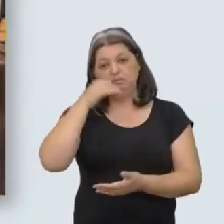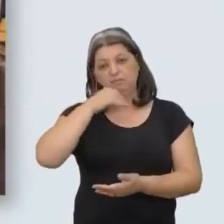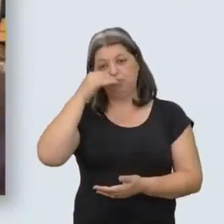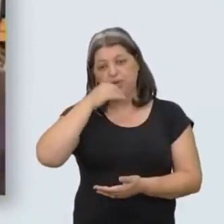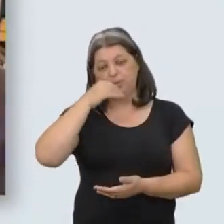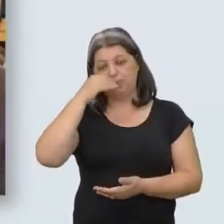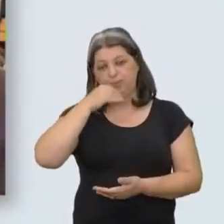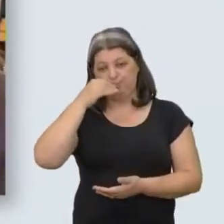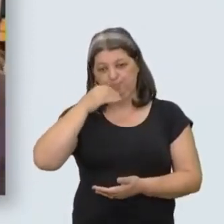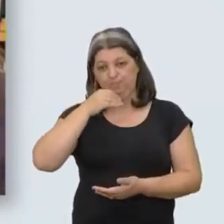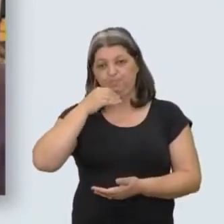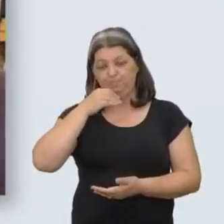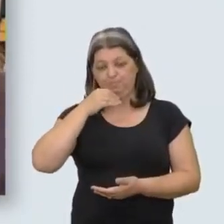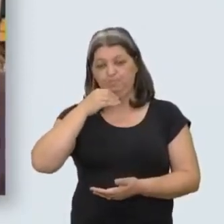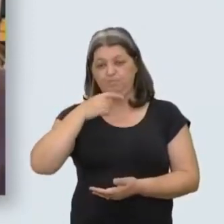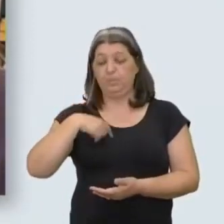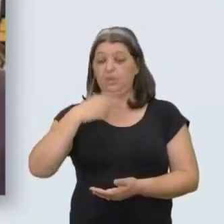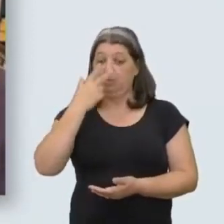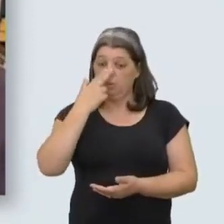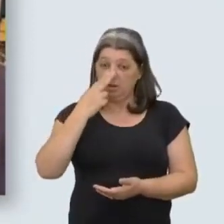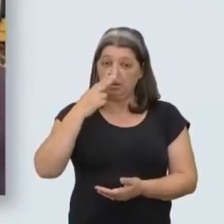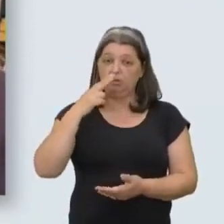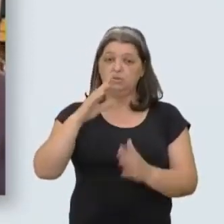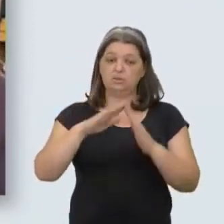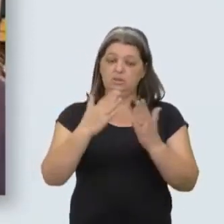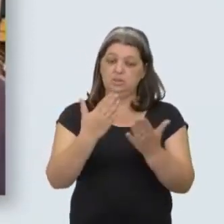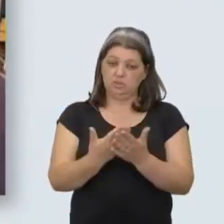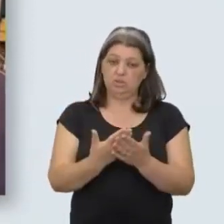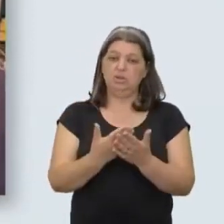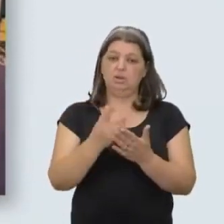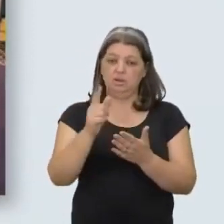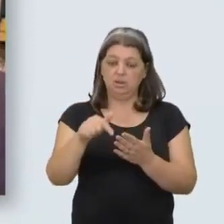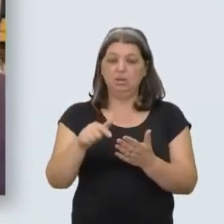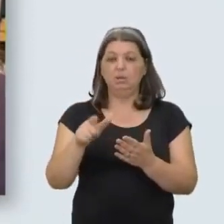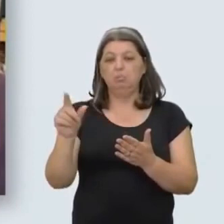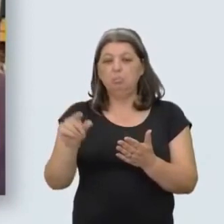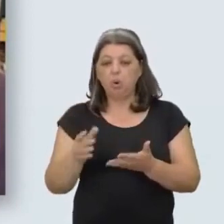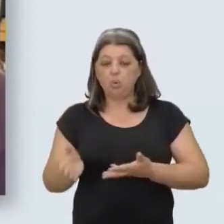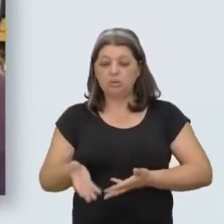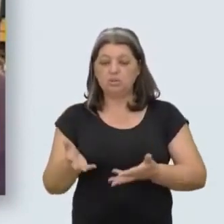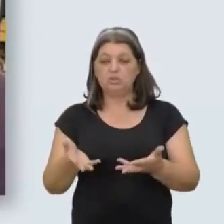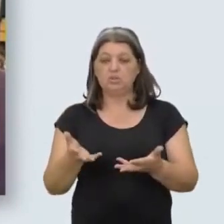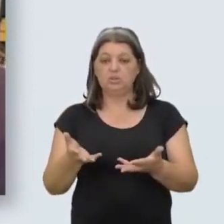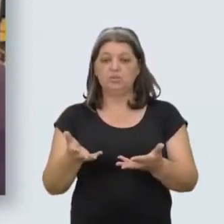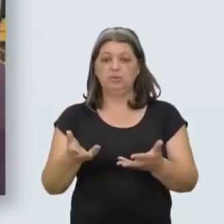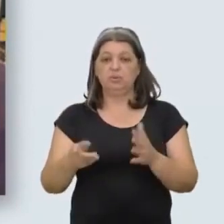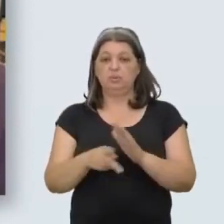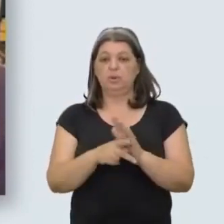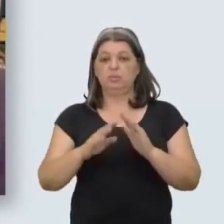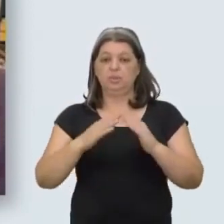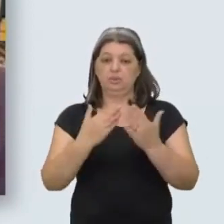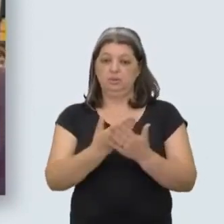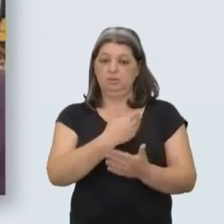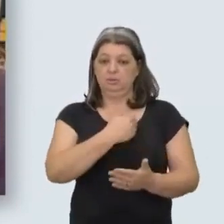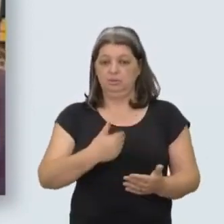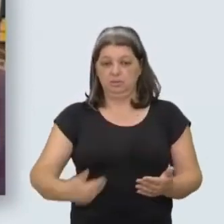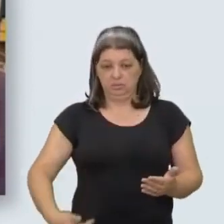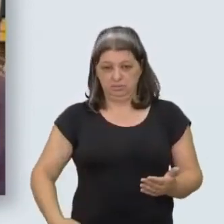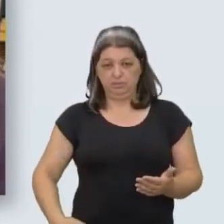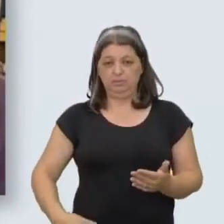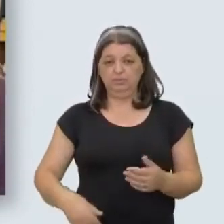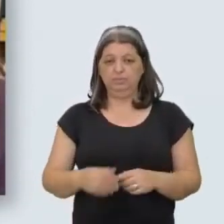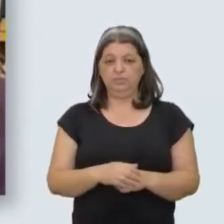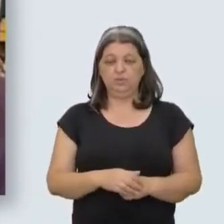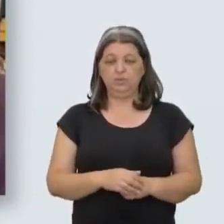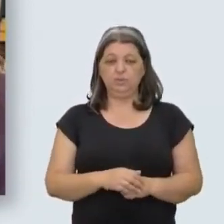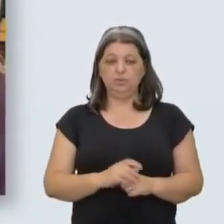que nas escolas, assim, eu acho que é pouco. As escolas públicas costumam